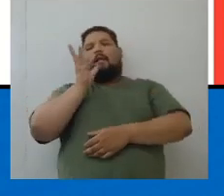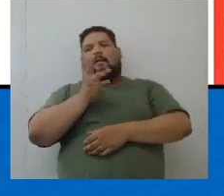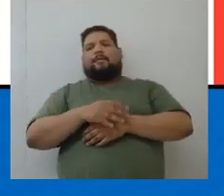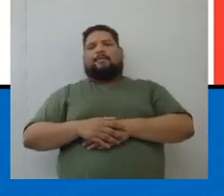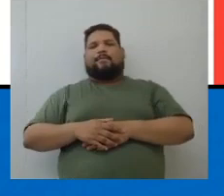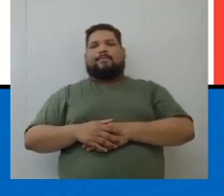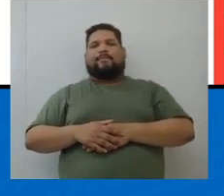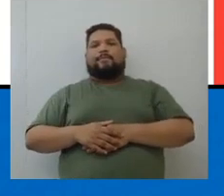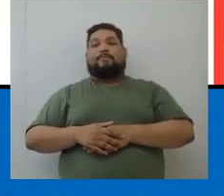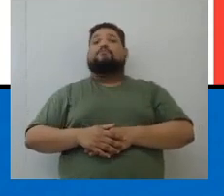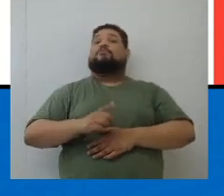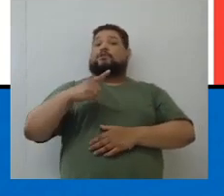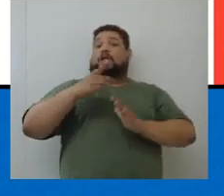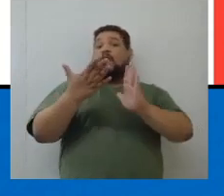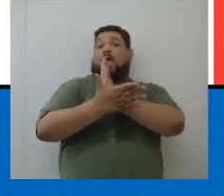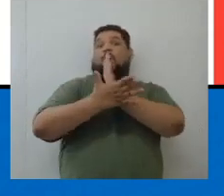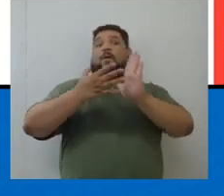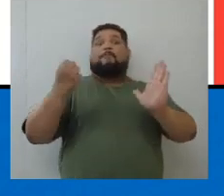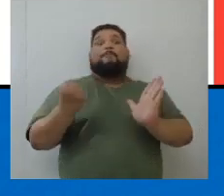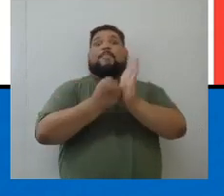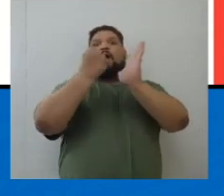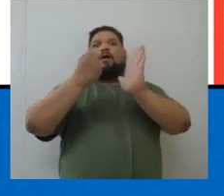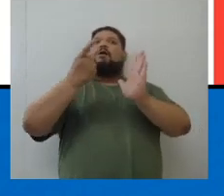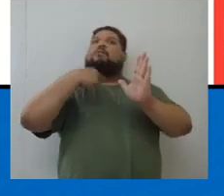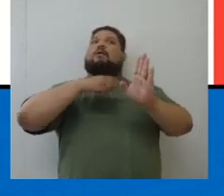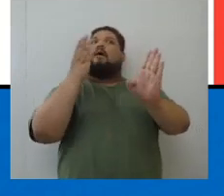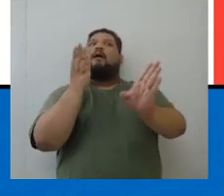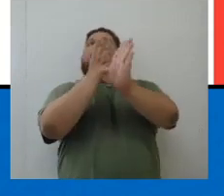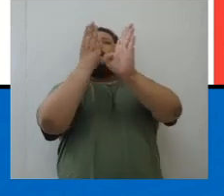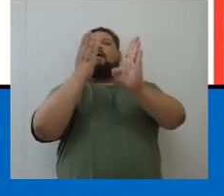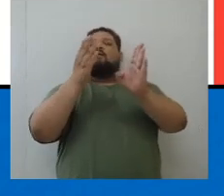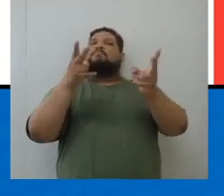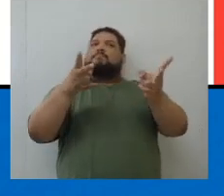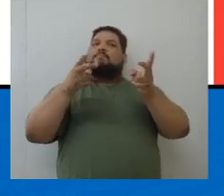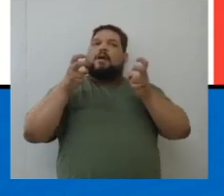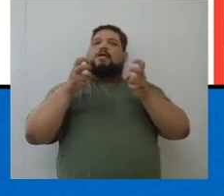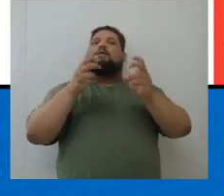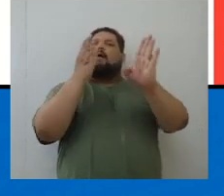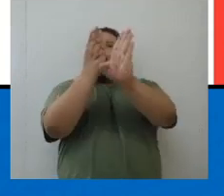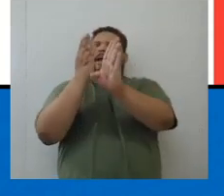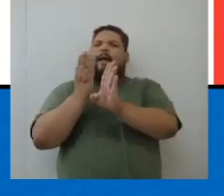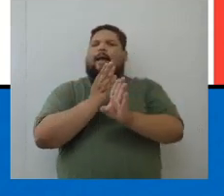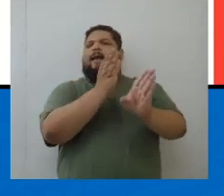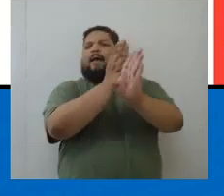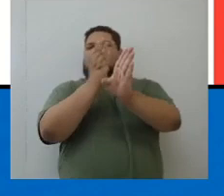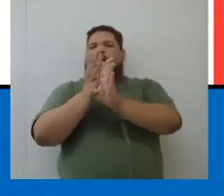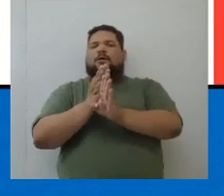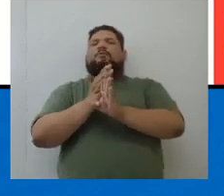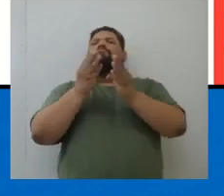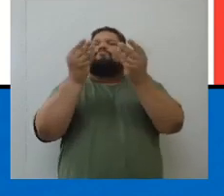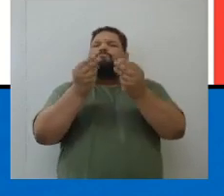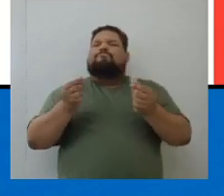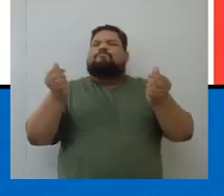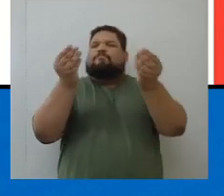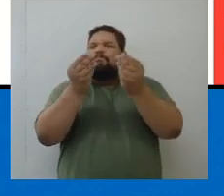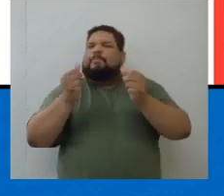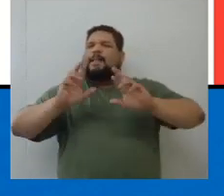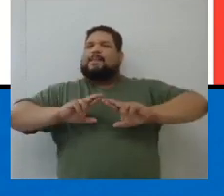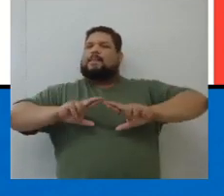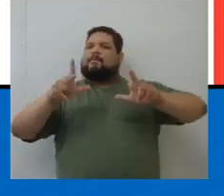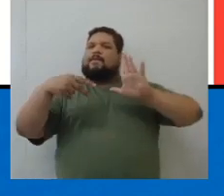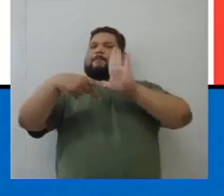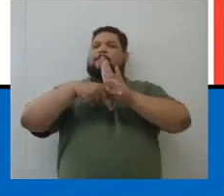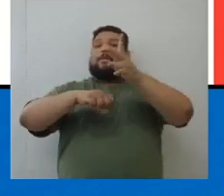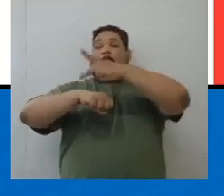deixou marcas que servem para a gente poder identificar, né, as nuances que ficam para